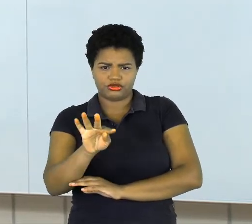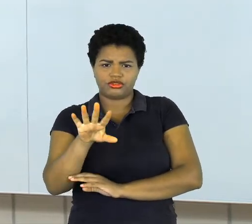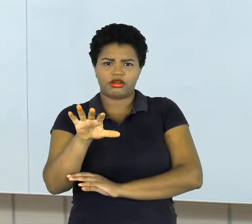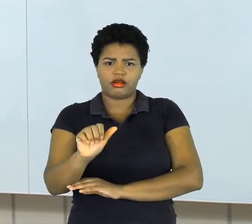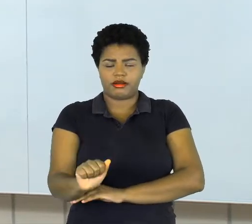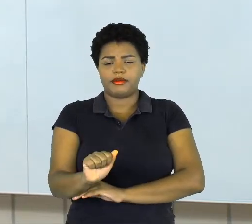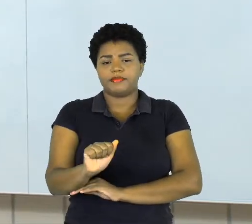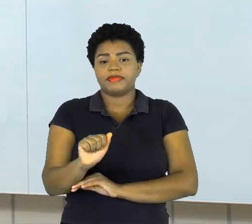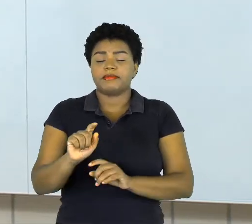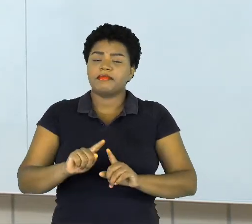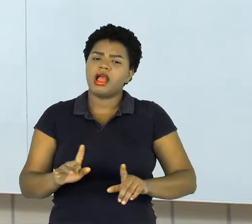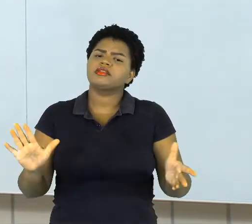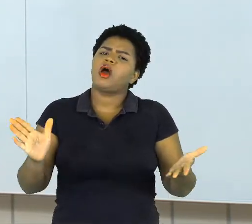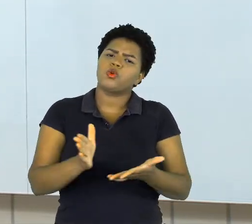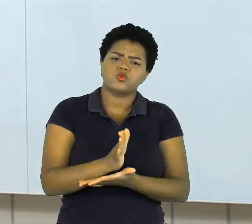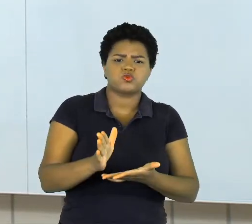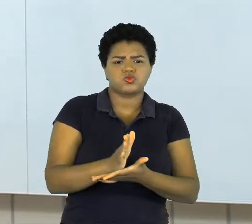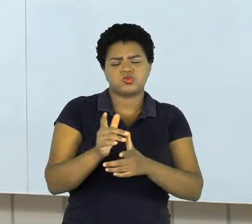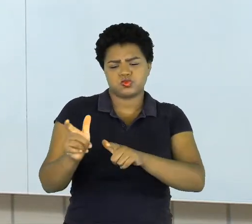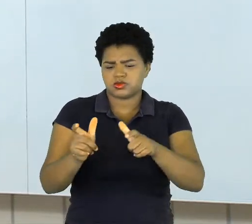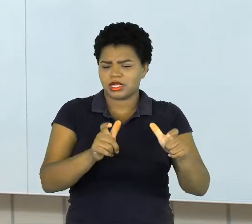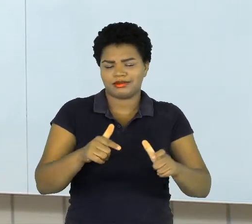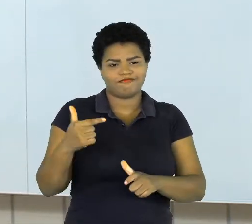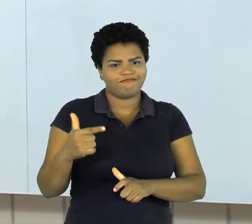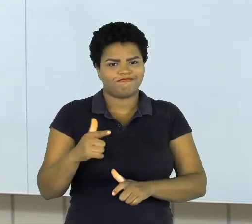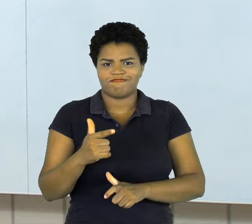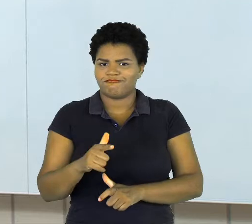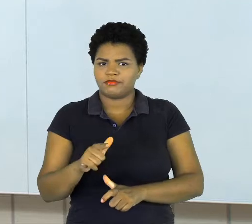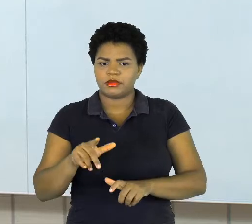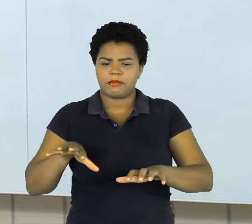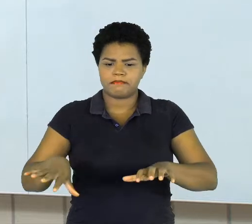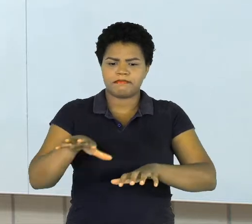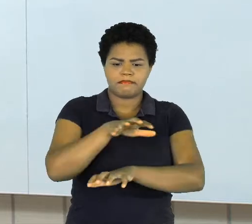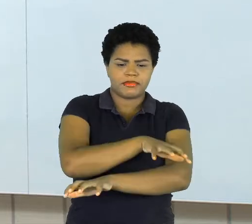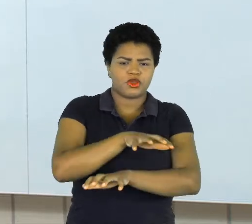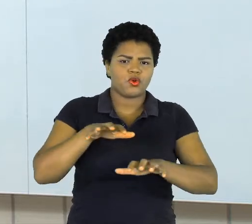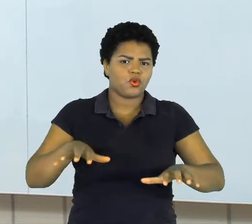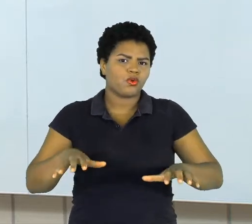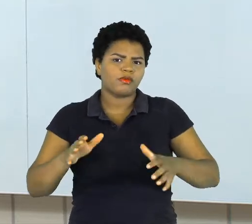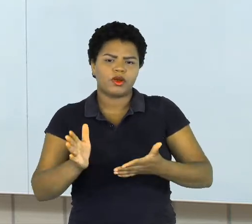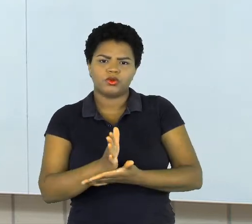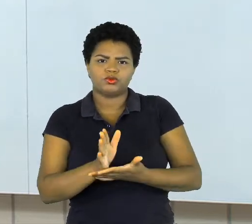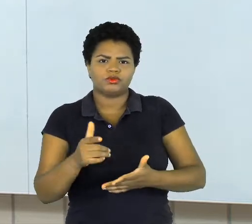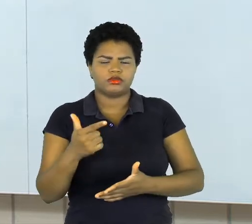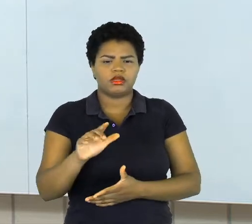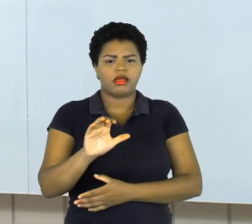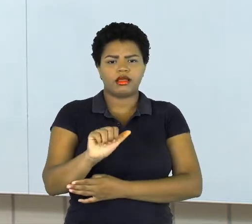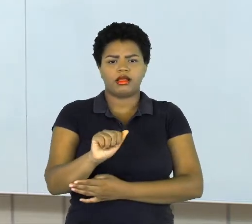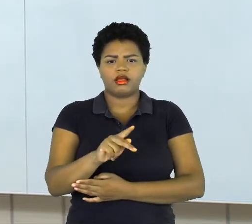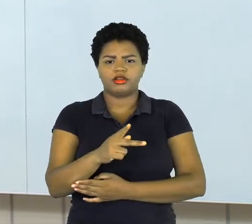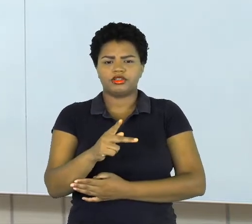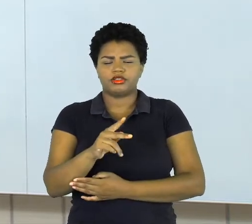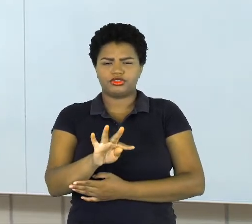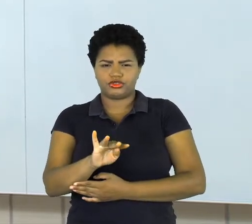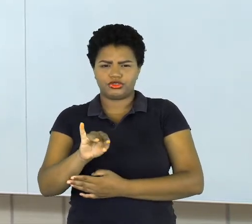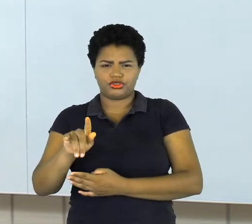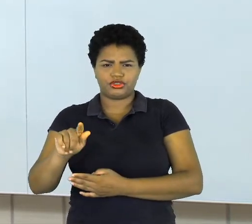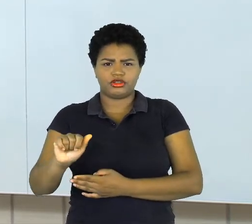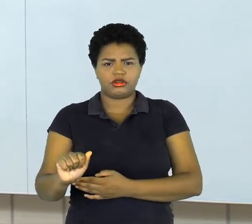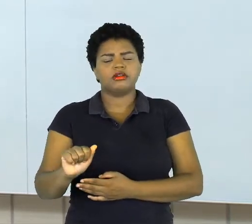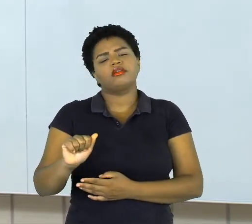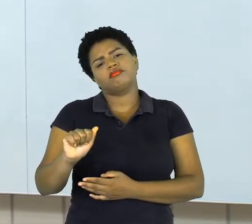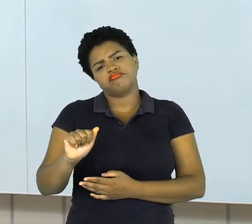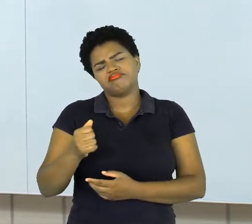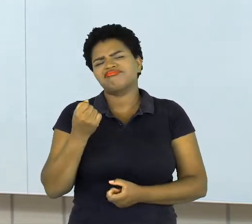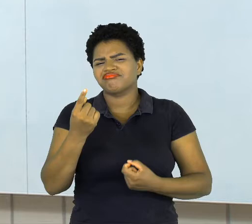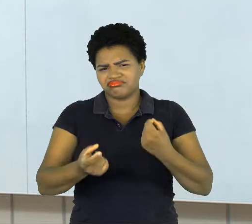ter o ipê, né? Em outros biomas. Na Caatinga ainda tem, ainda é muito raro o ipê, mas tem.